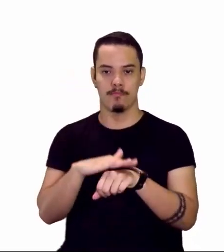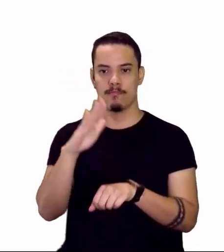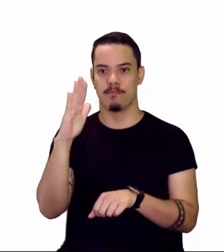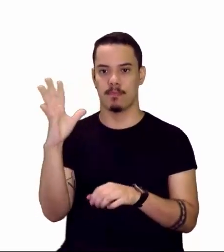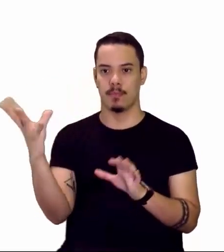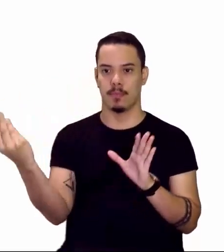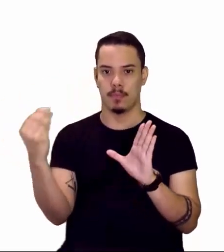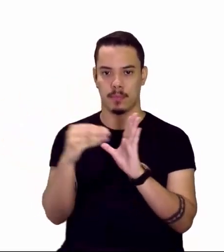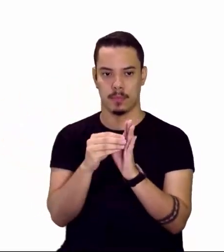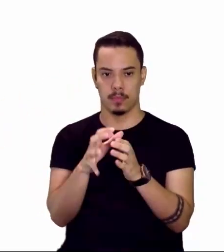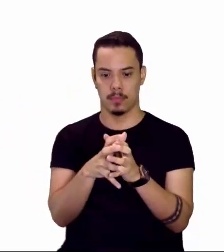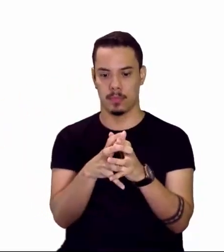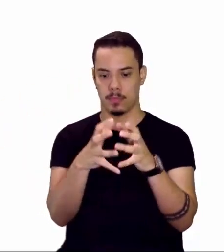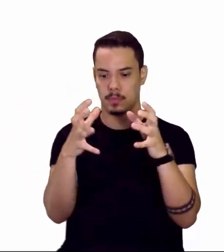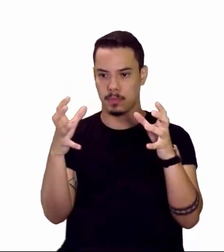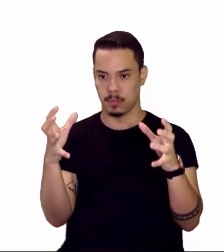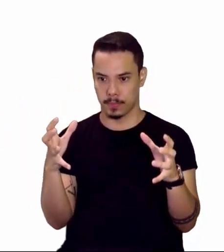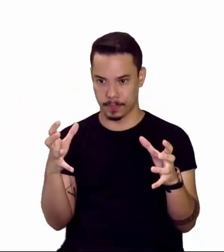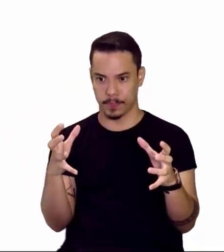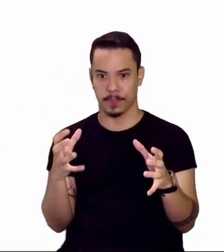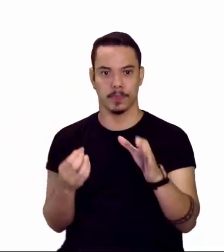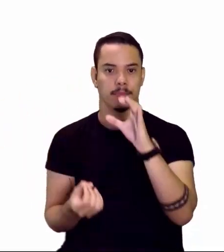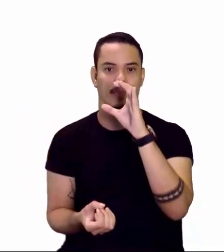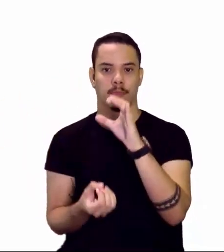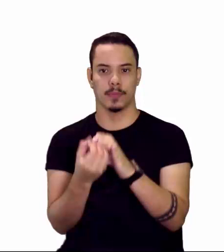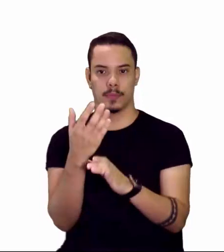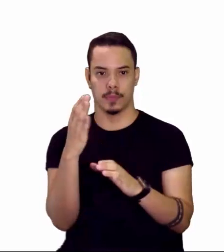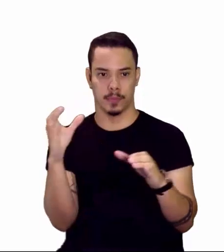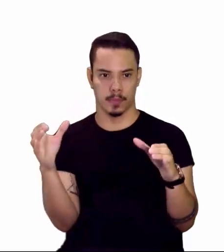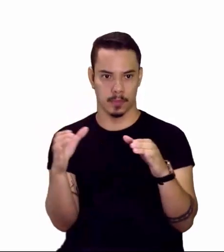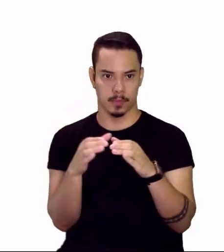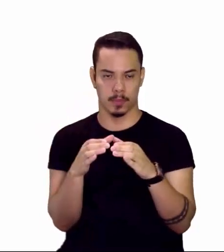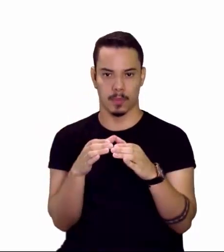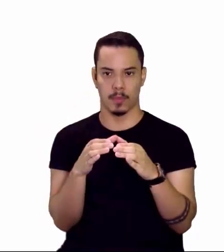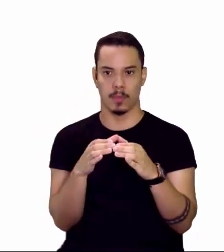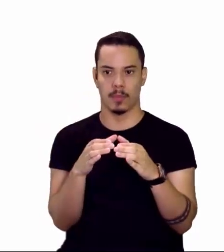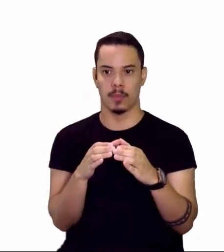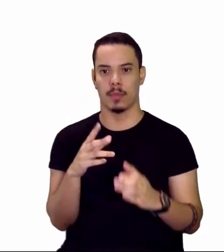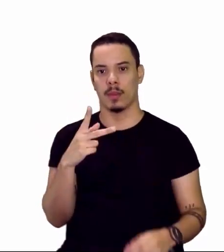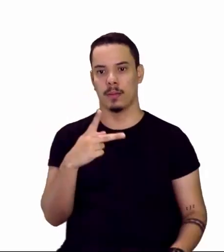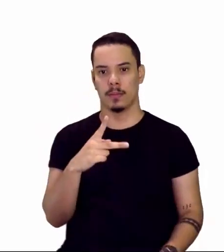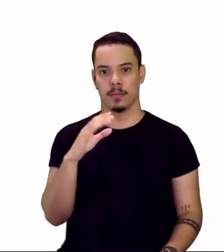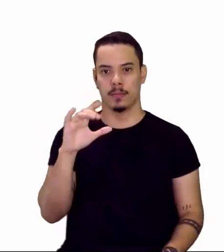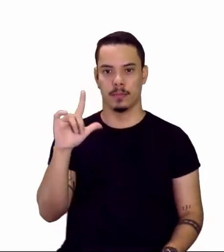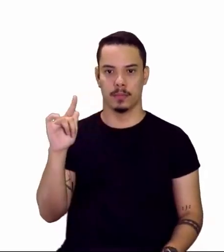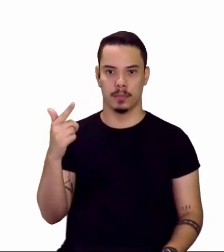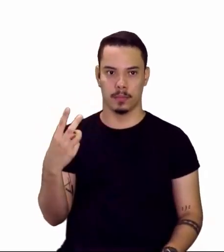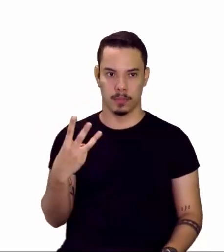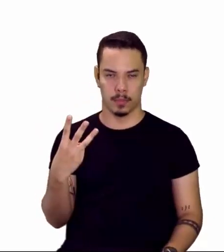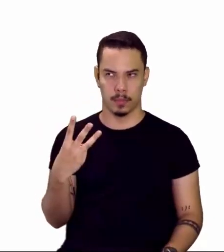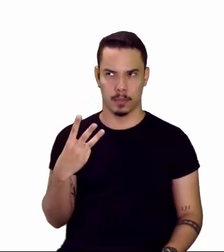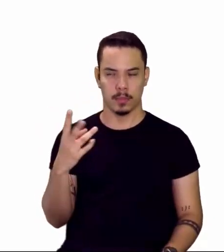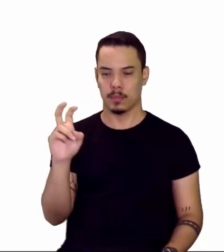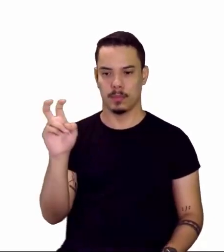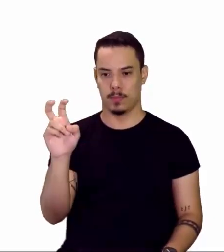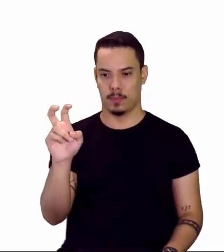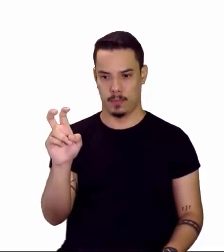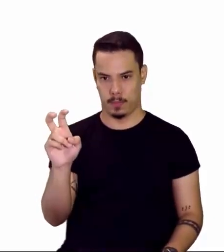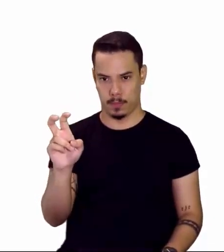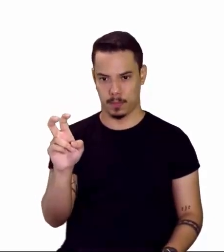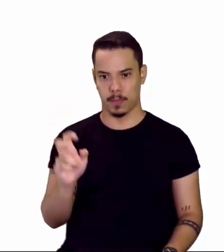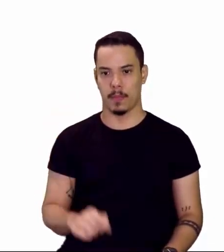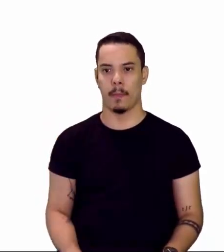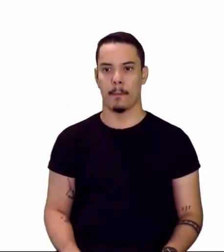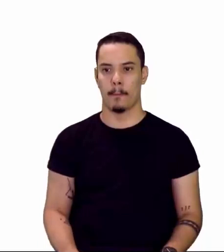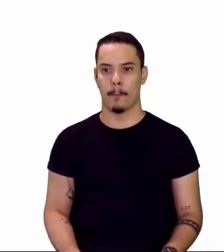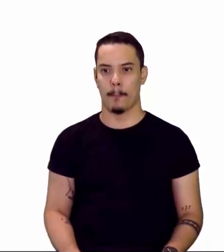do octeto, foi na formação do composto PCl3, PCl5. Então,